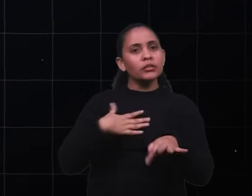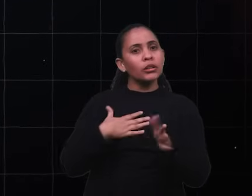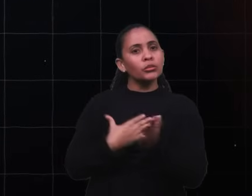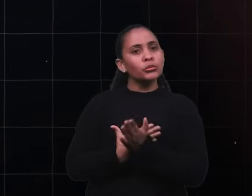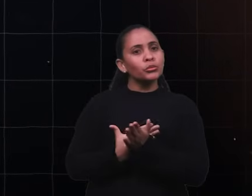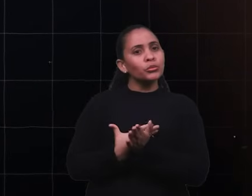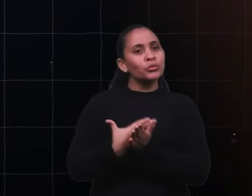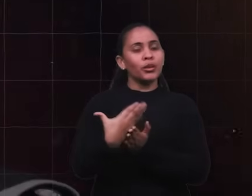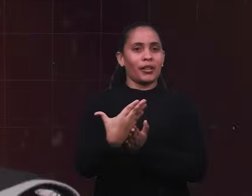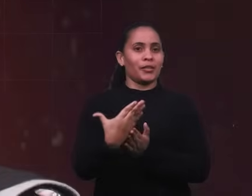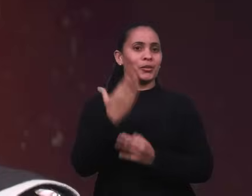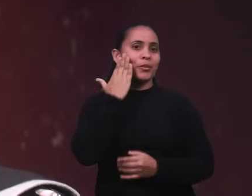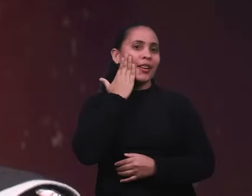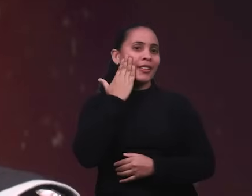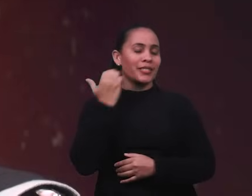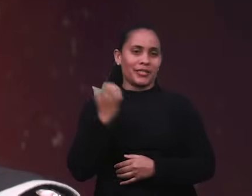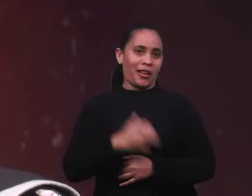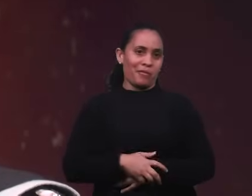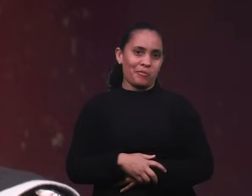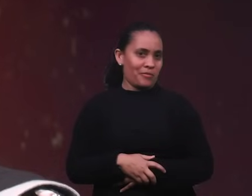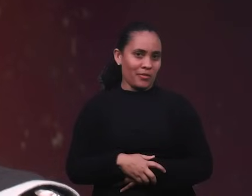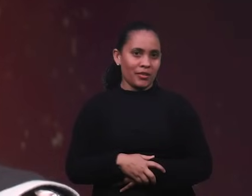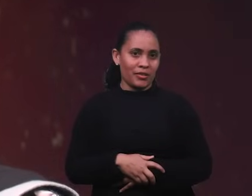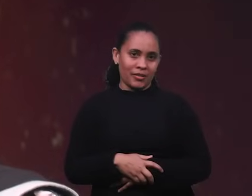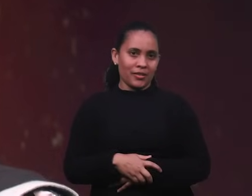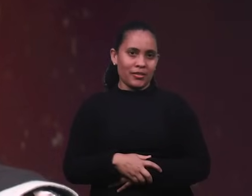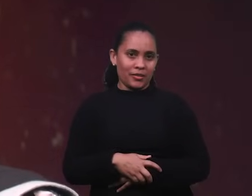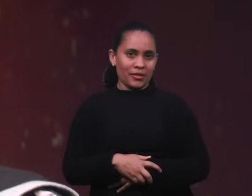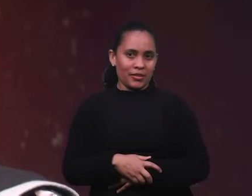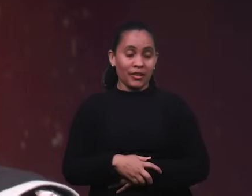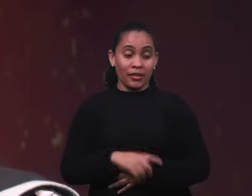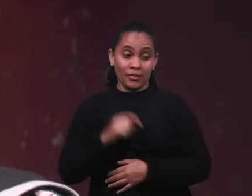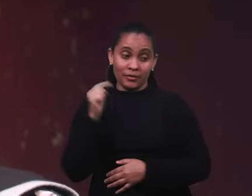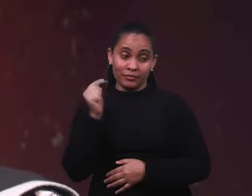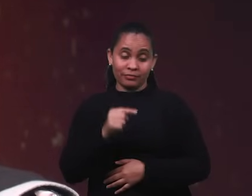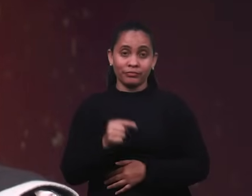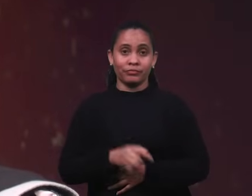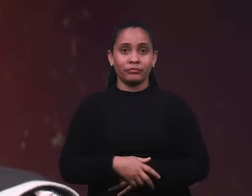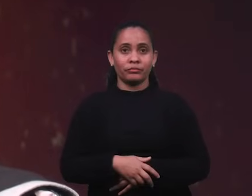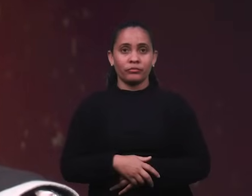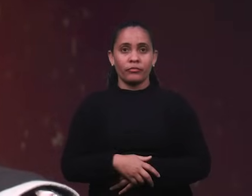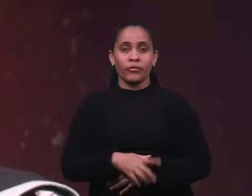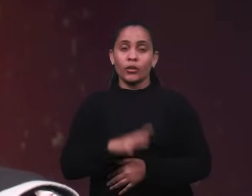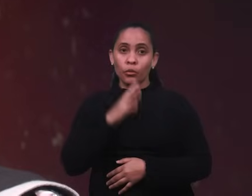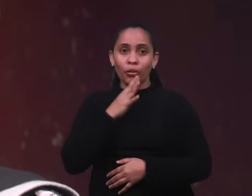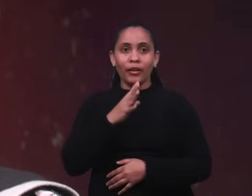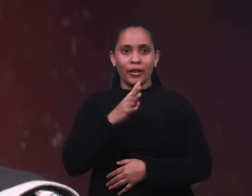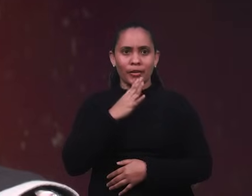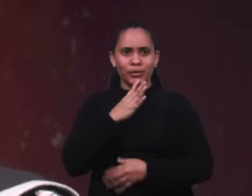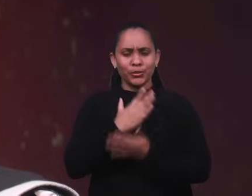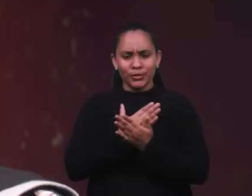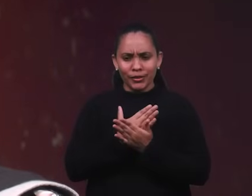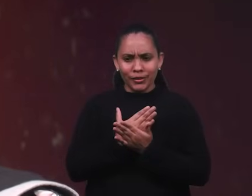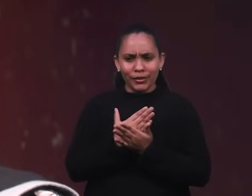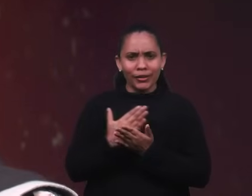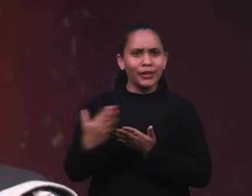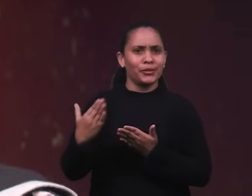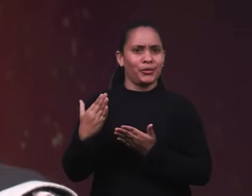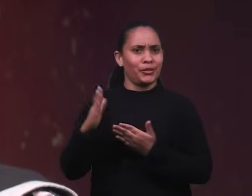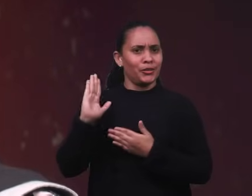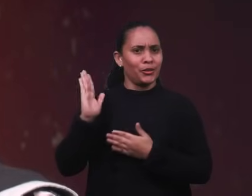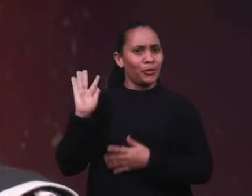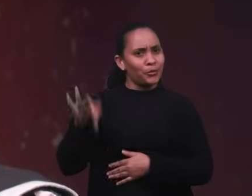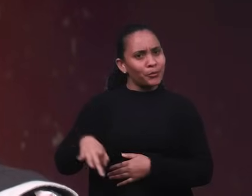começo. Então ele sabe, começa aqui, ele sabe o que vai acontecer. Então eu faço conhecido. Eu conheço, desde o começo, eu conheço já o